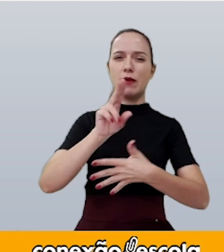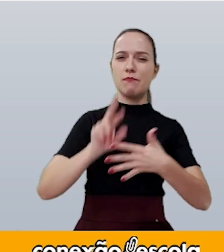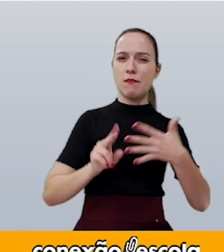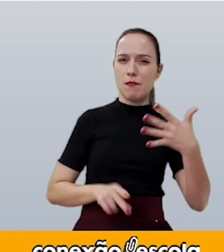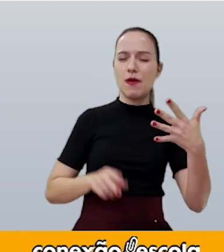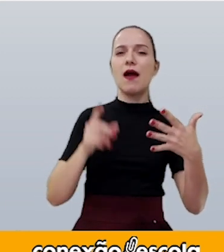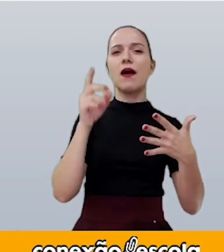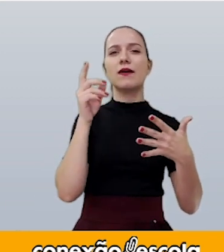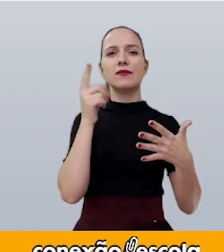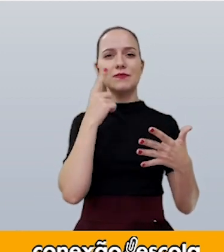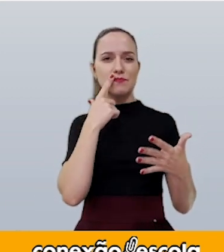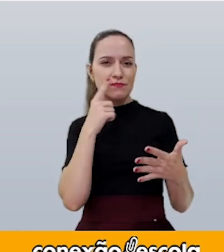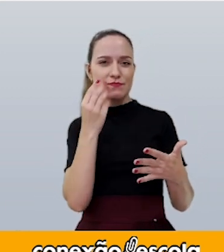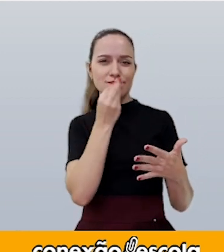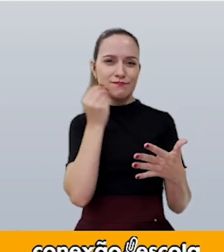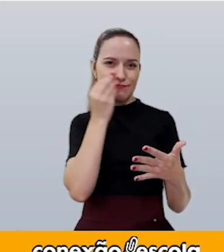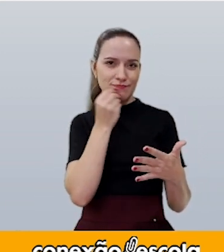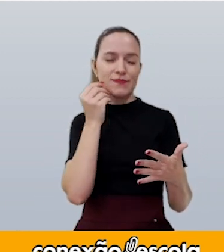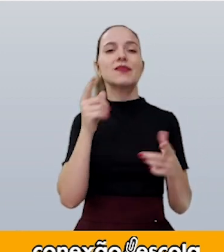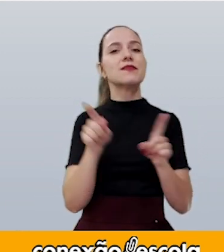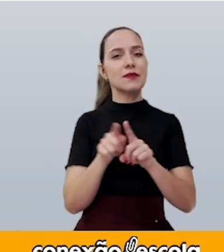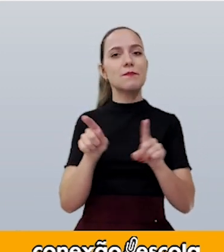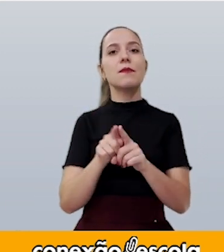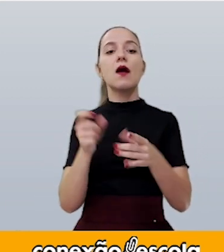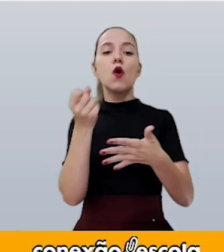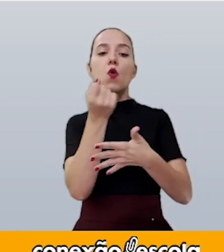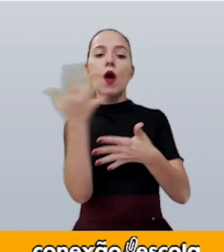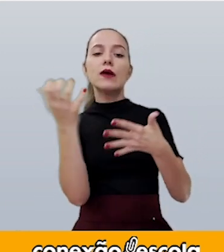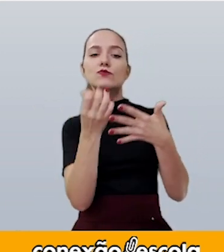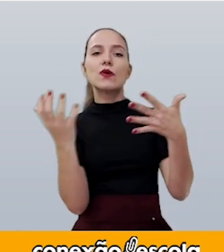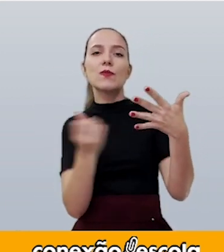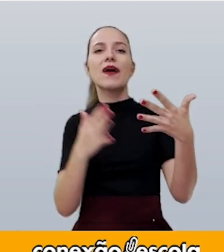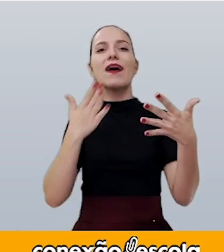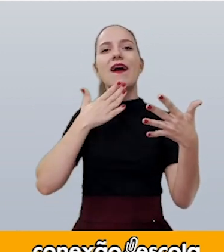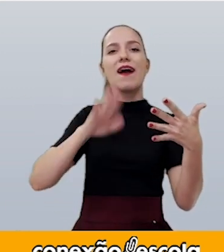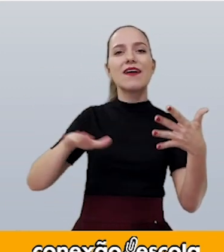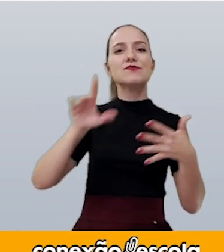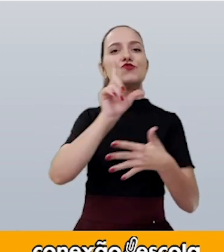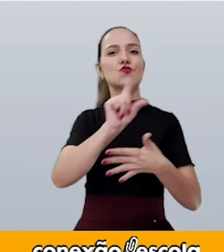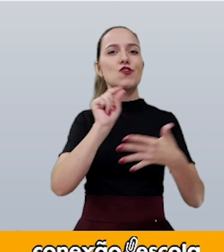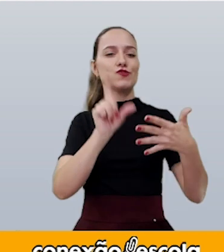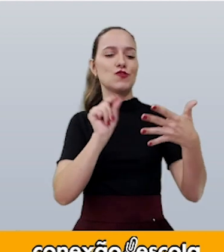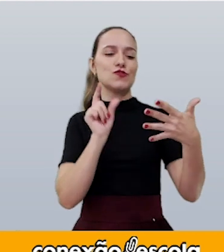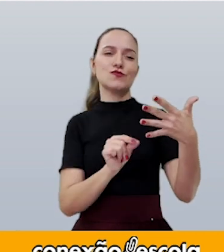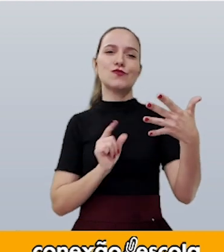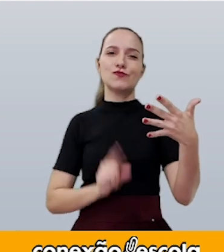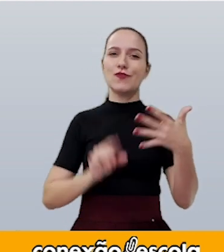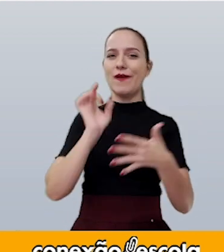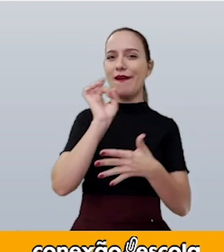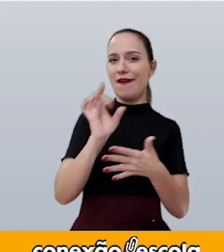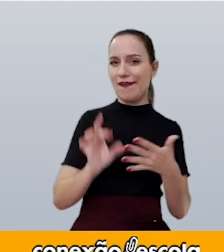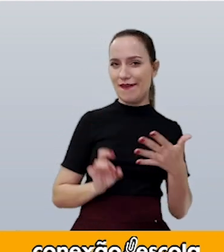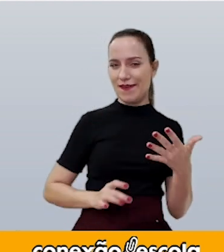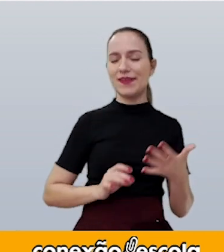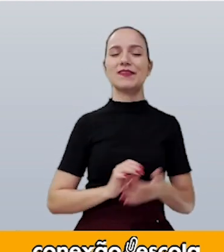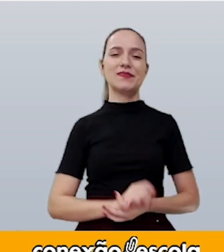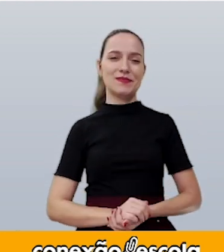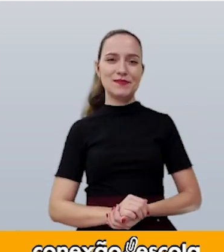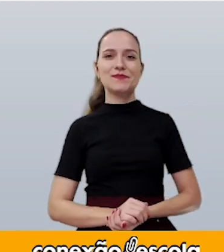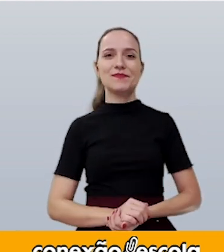gráfico com as quantidades respectivas de crianças que escolheram determinado